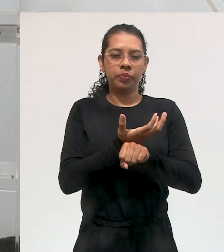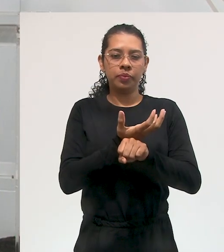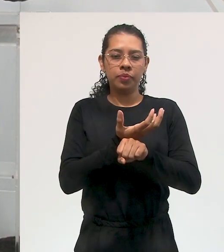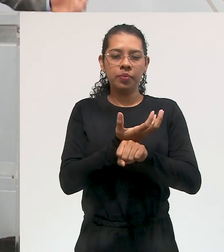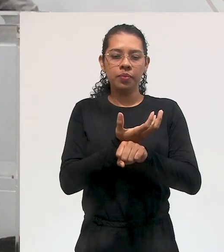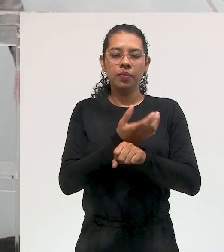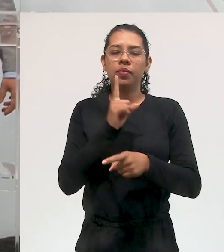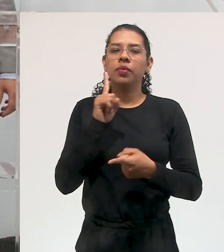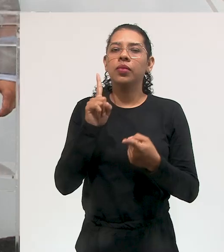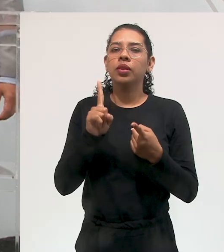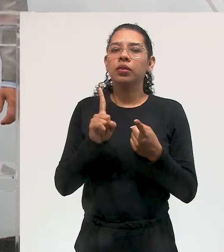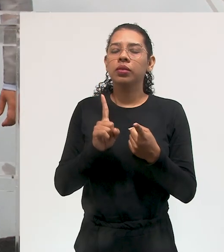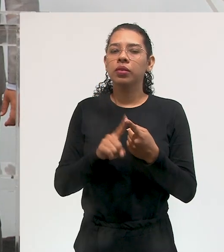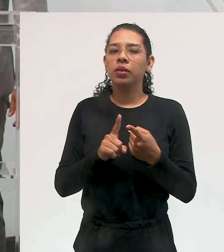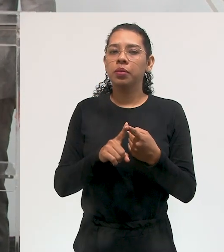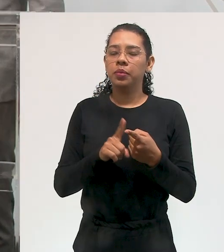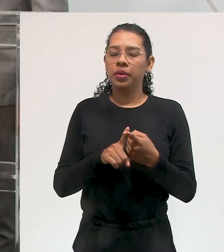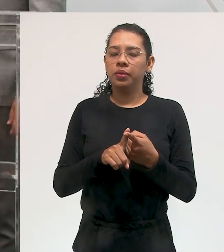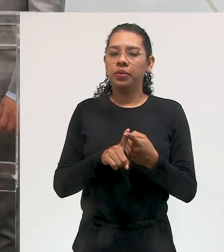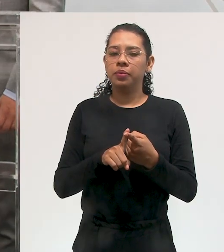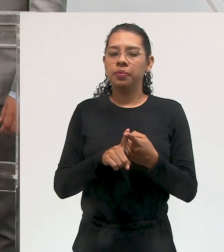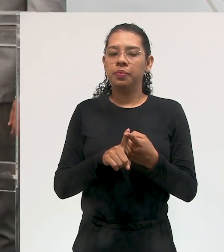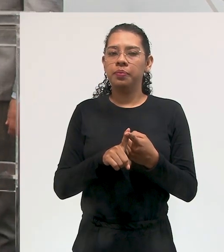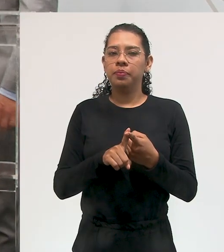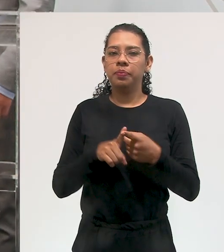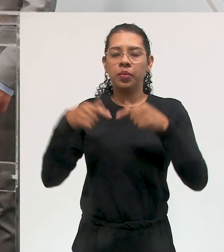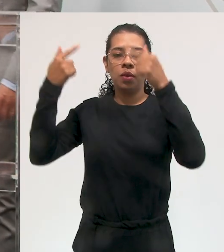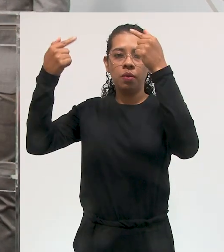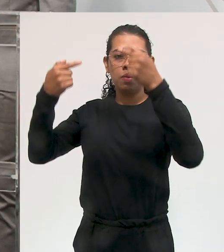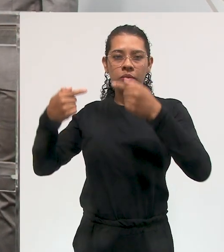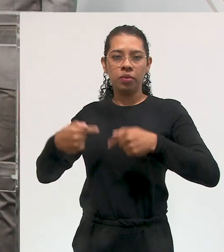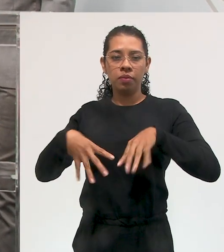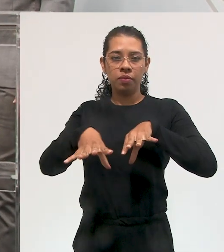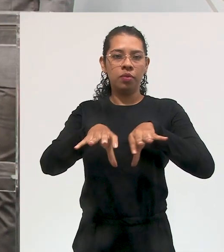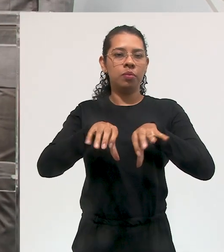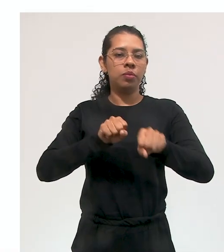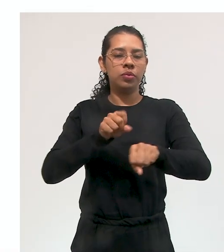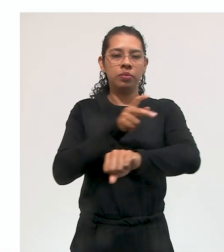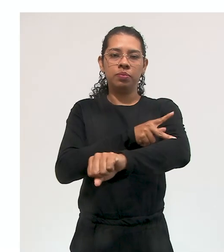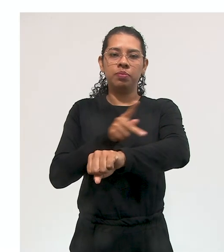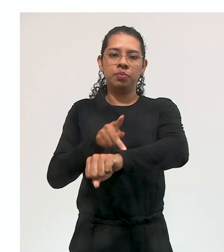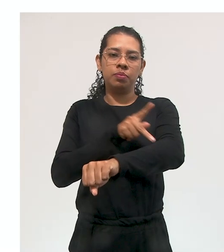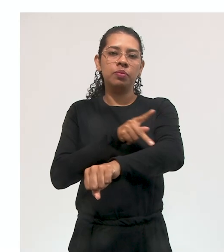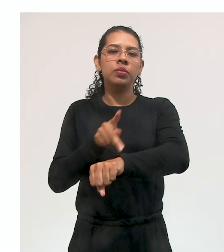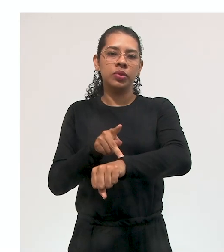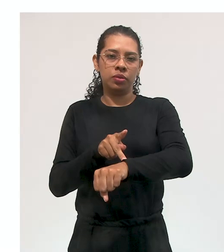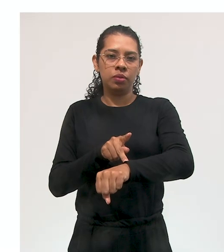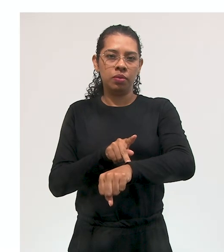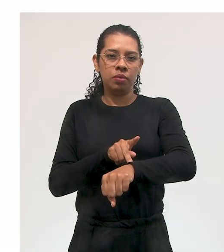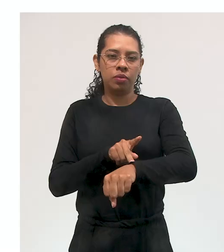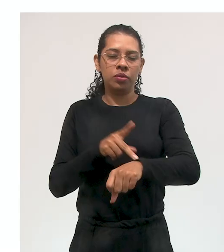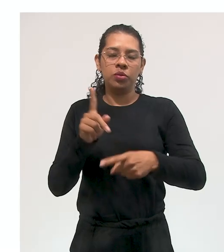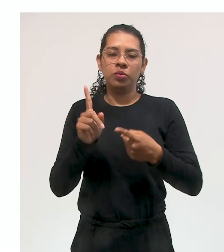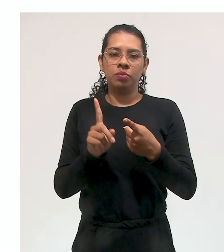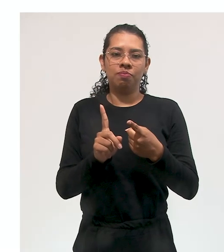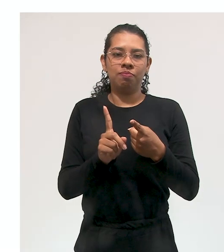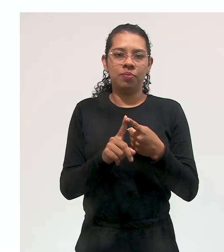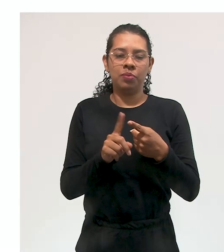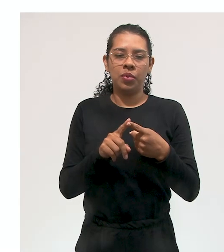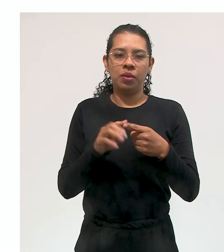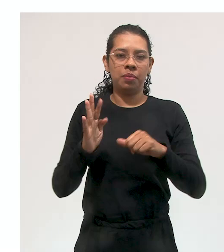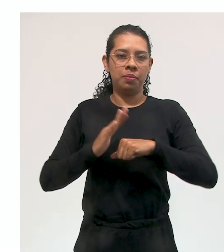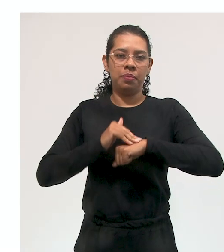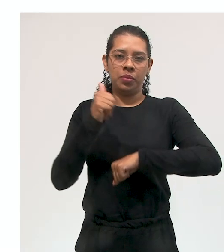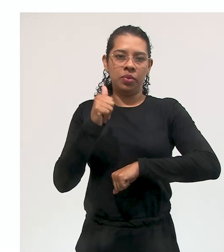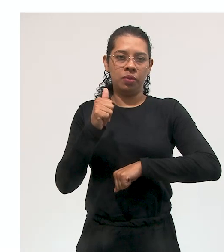vai precisar de mais, né, dessa disciplina, ok? Por último, nesse aspecto, a formação pedagógica com